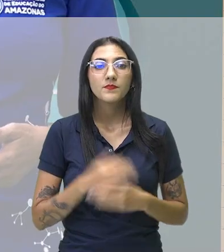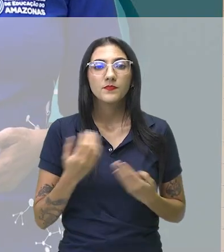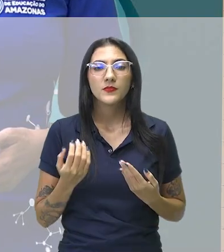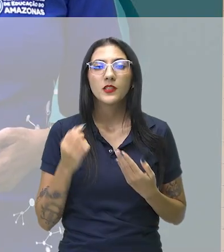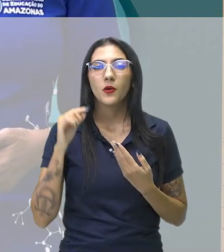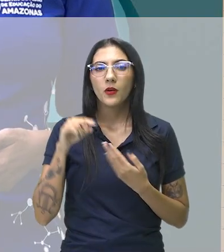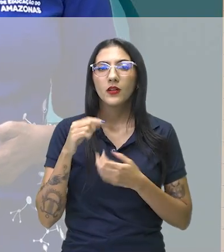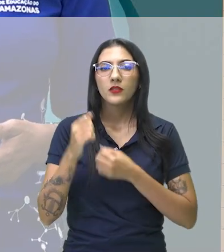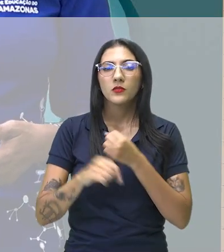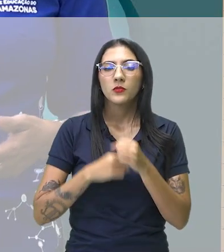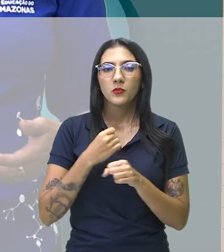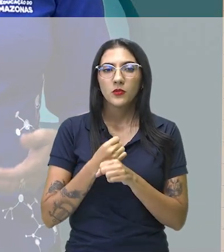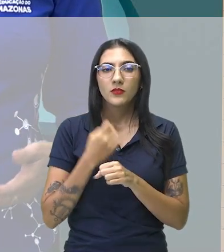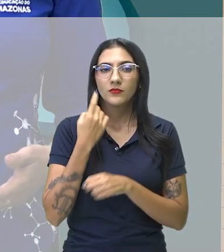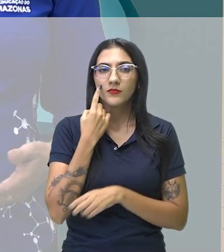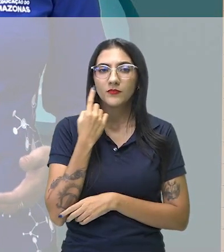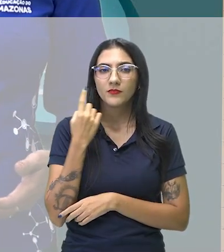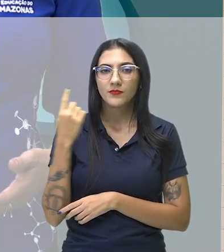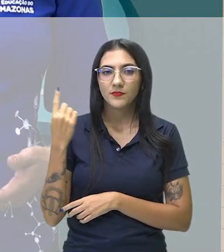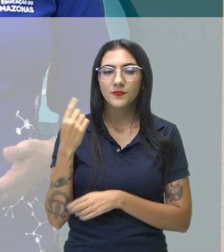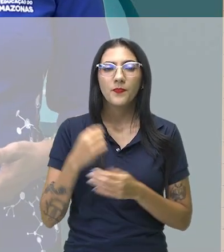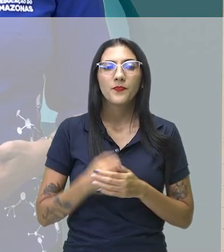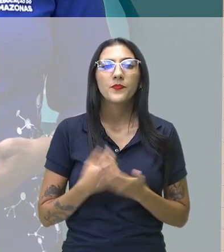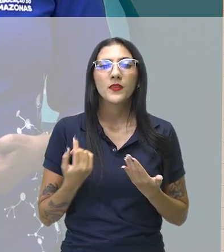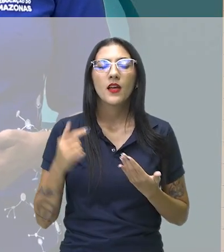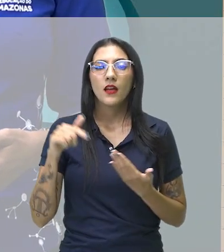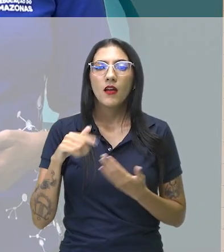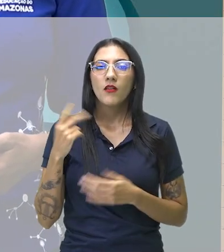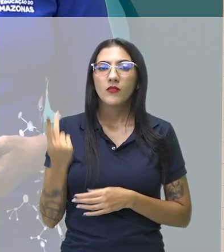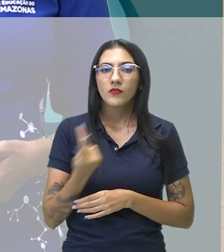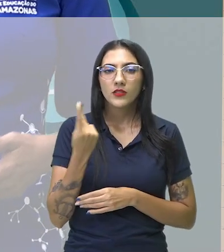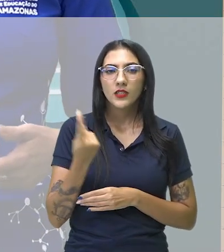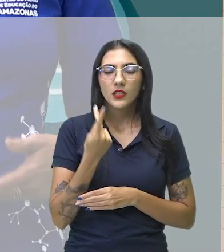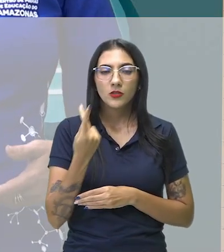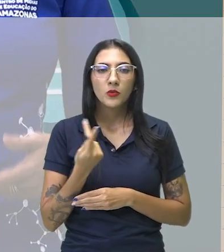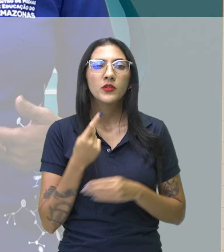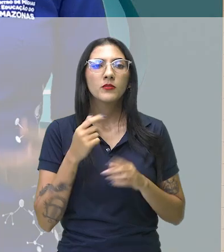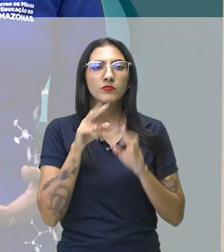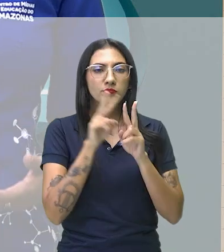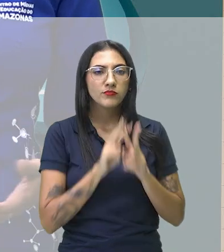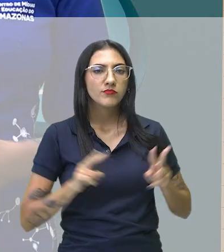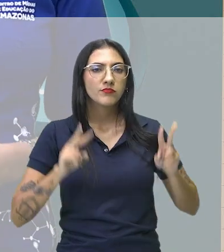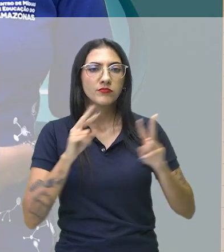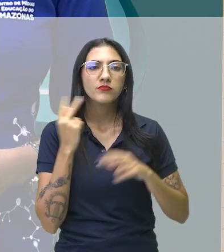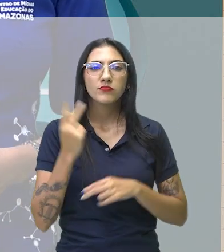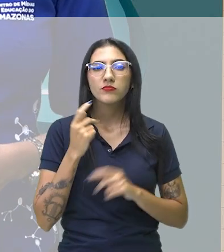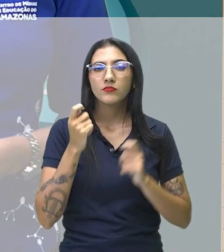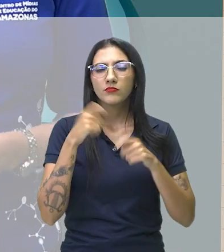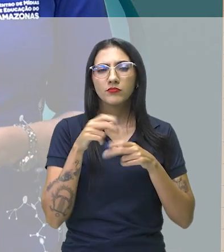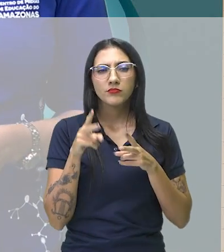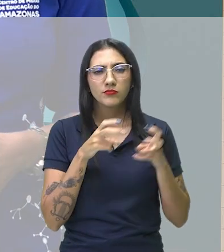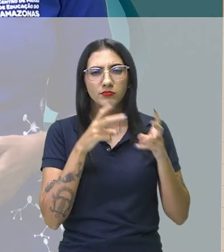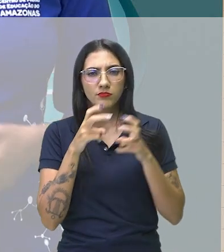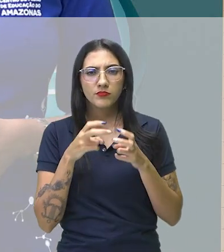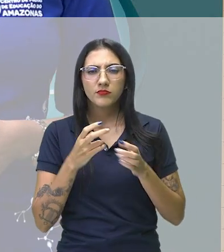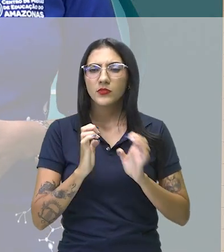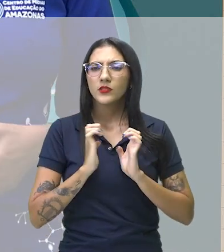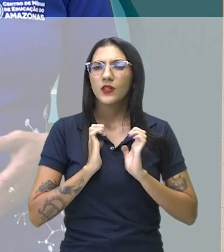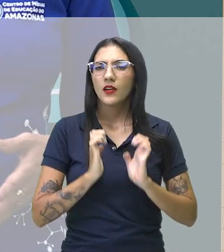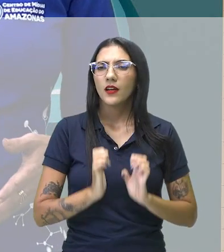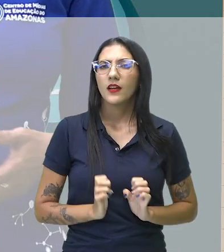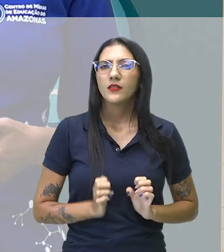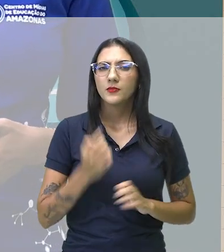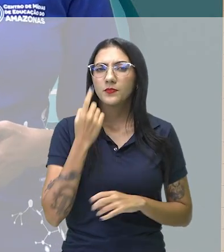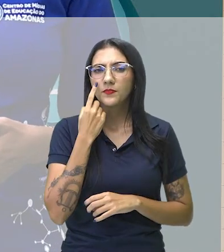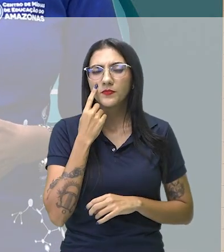de 2009. Aqui estão os valores ético, estético e político que podem ser identificados. Valores